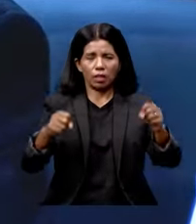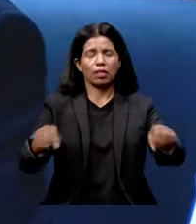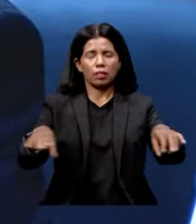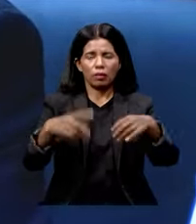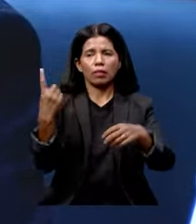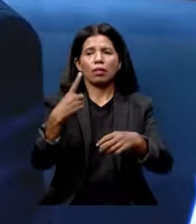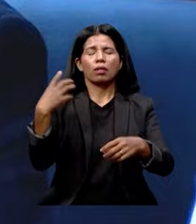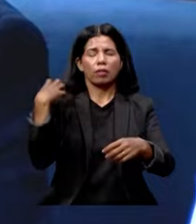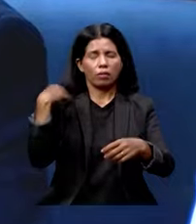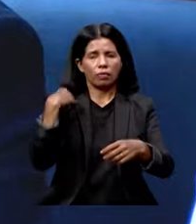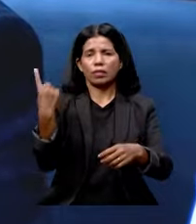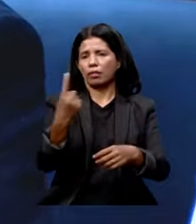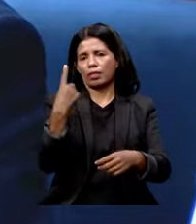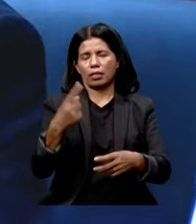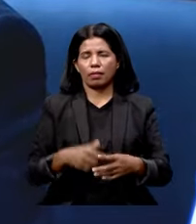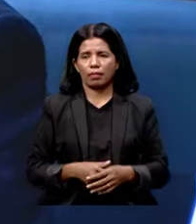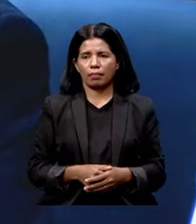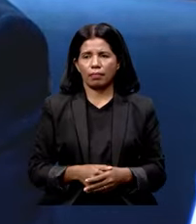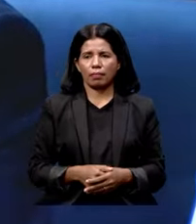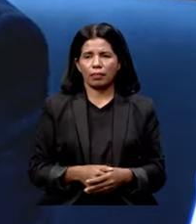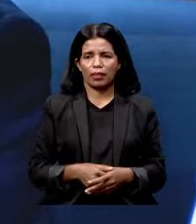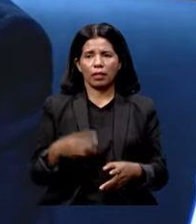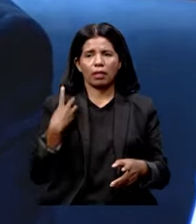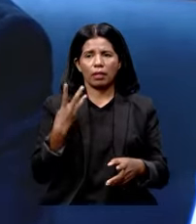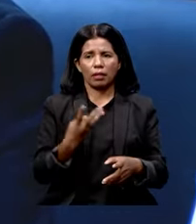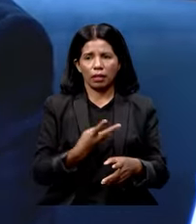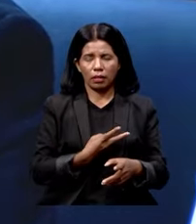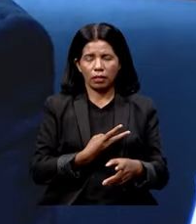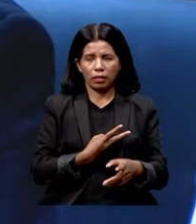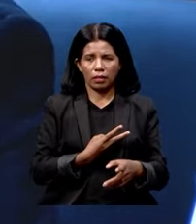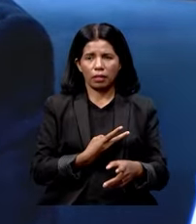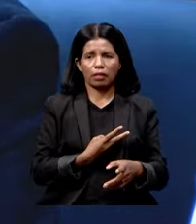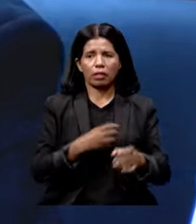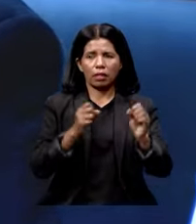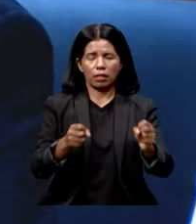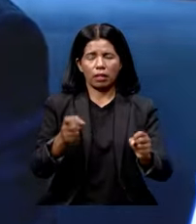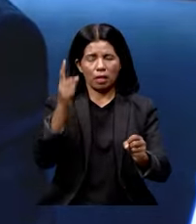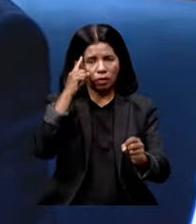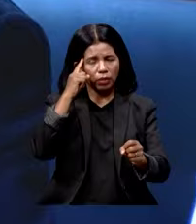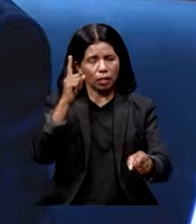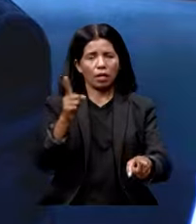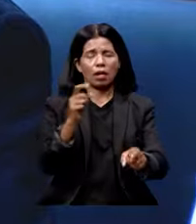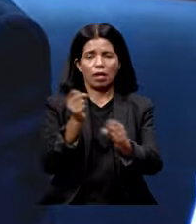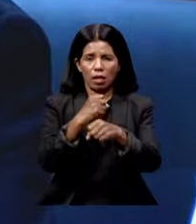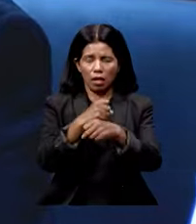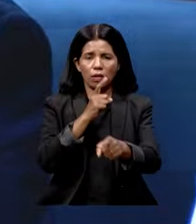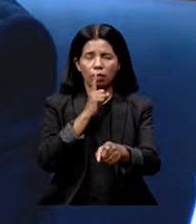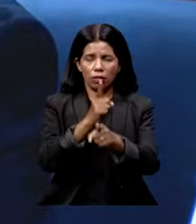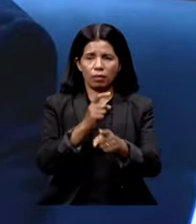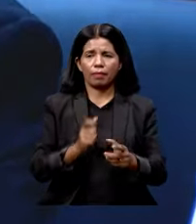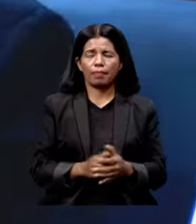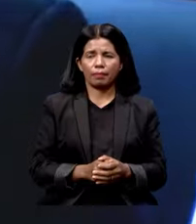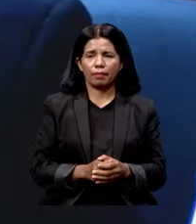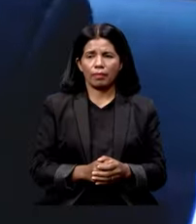presidente ai tarak larang ka debi ita kuanu rasi ita tenki suka thalo di dia hau bu